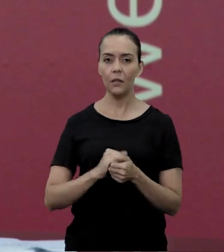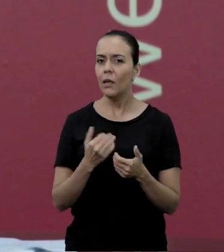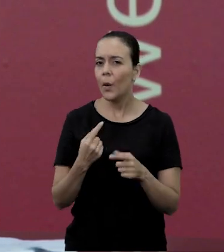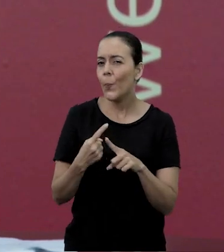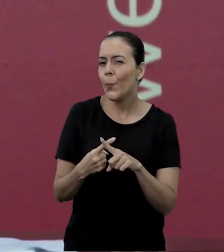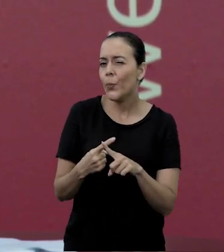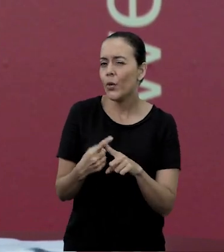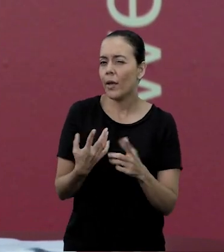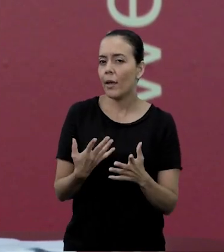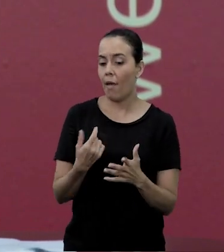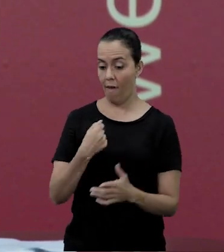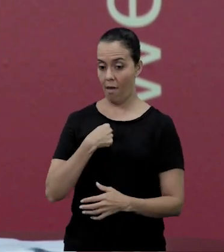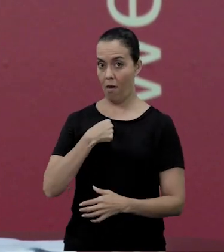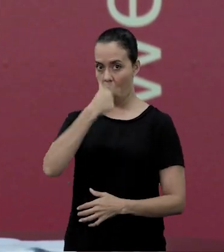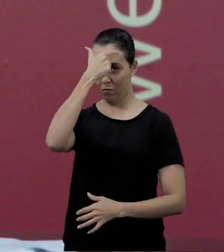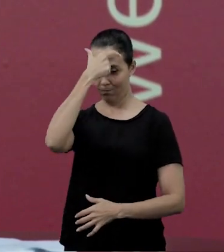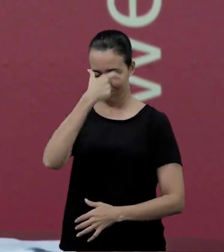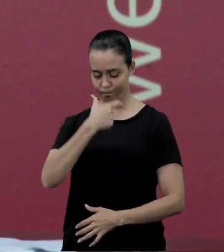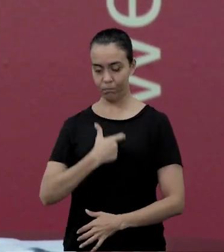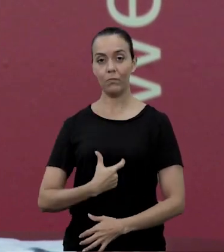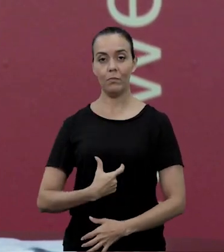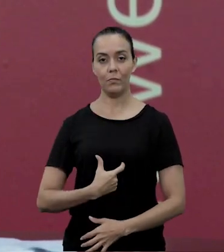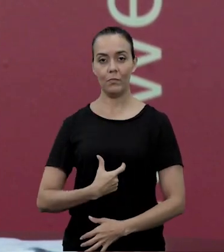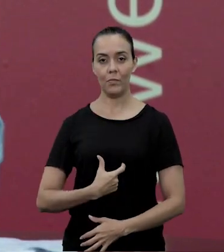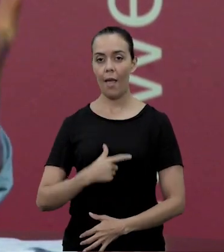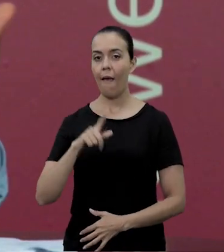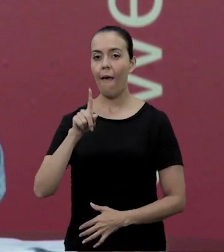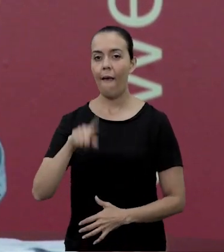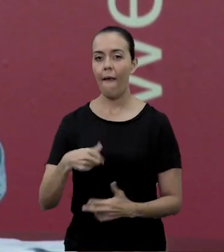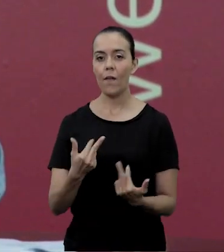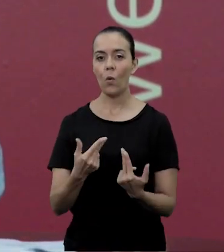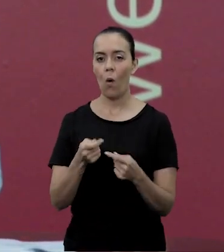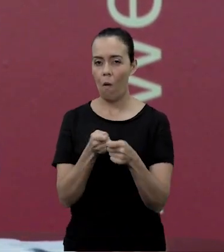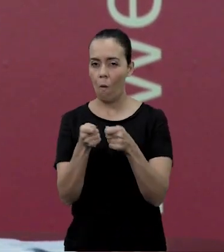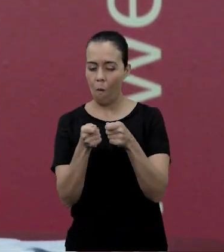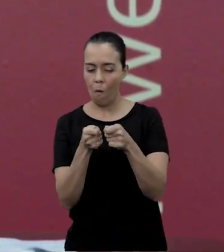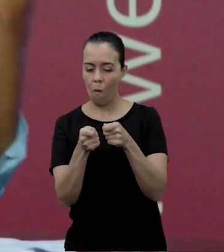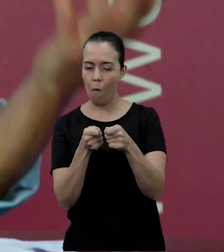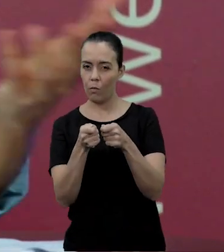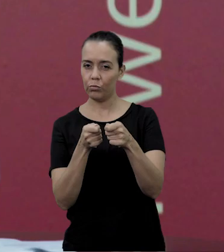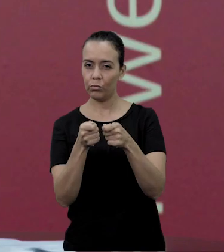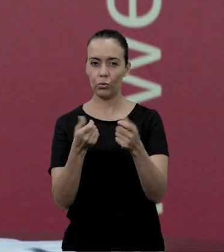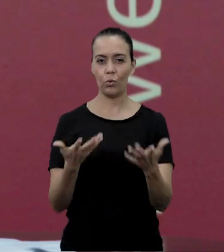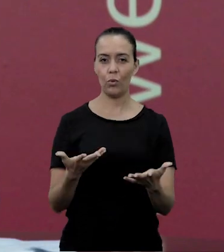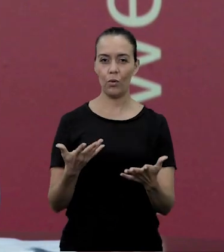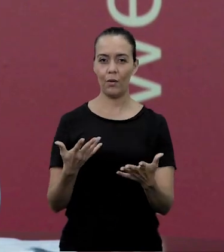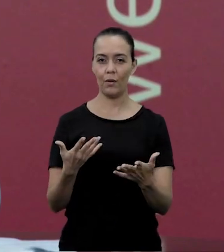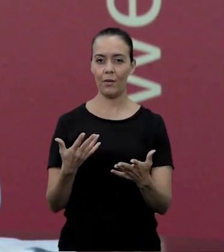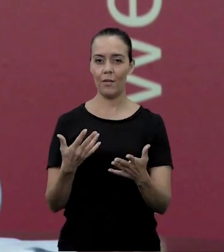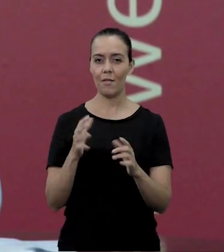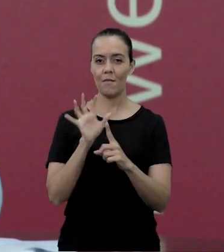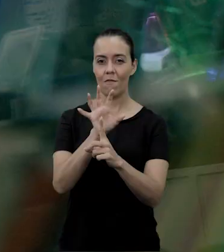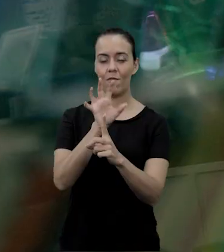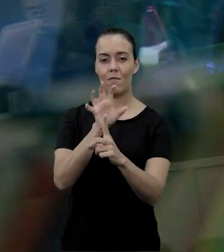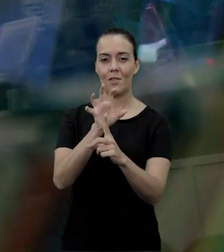Porque foi produzido em mim, e isso é um jogo virtual de